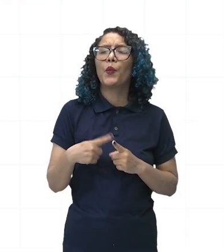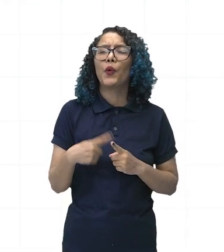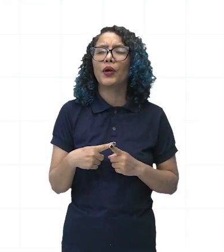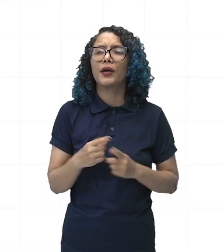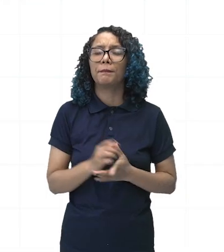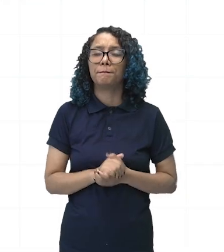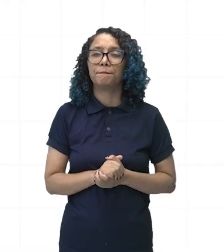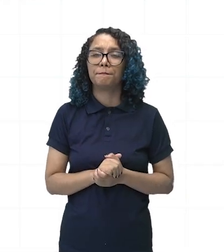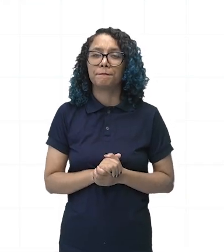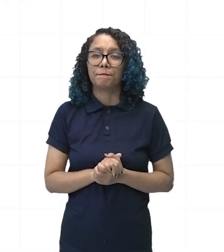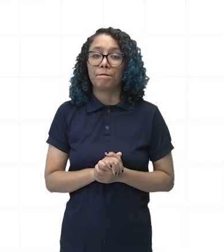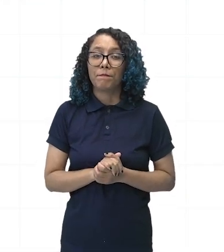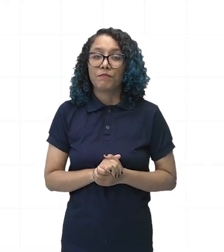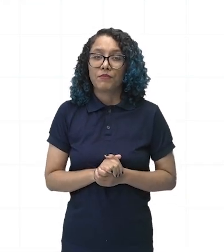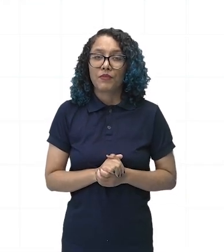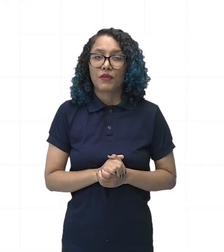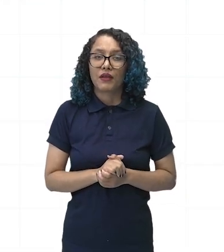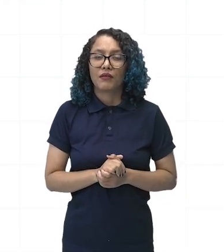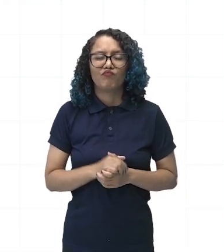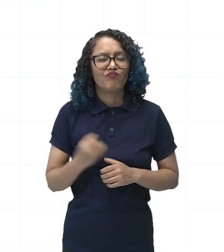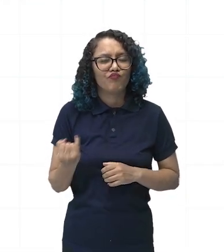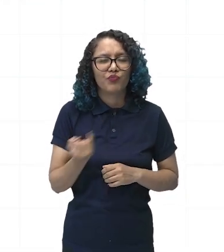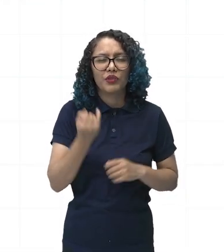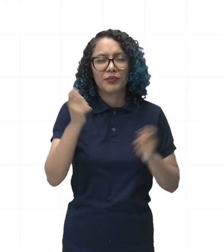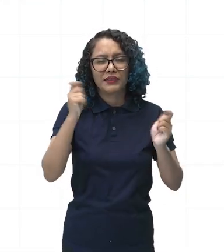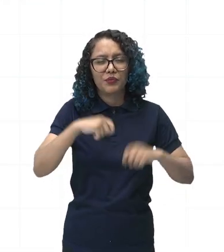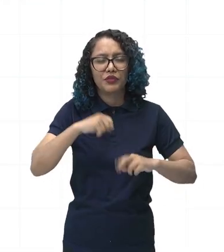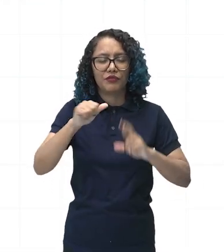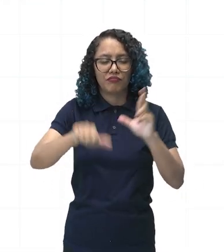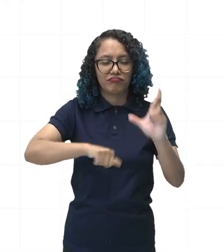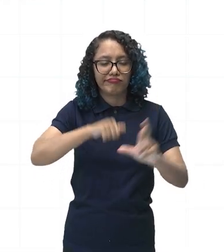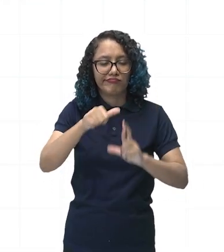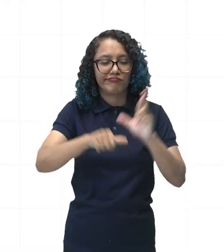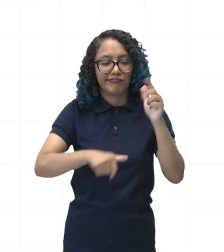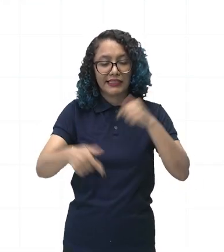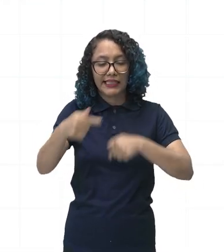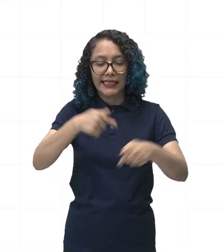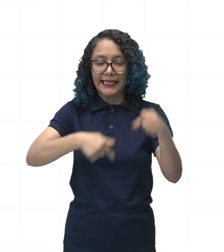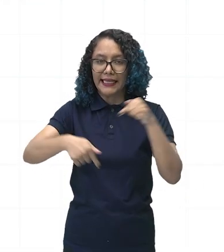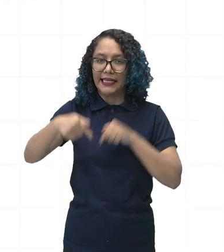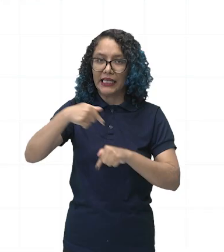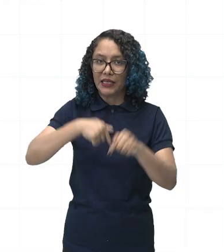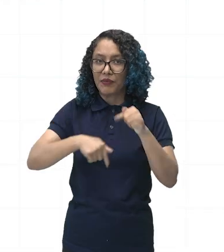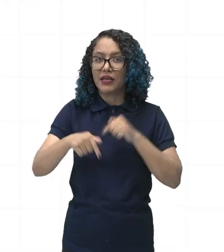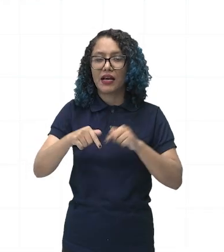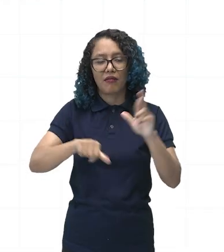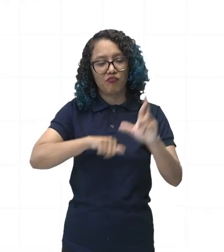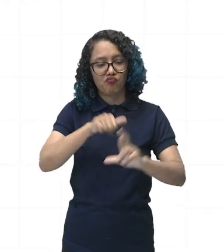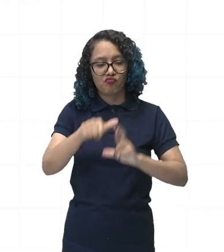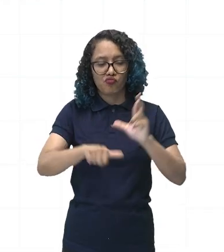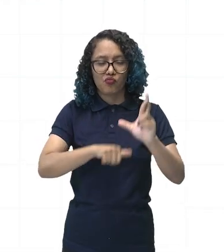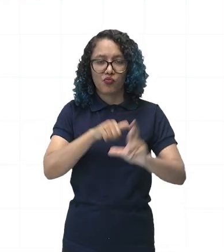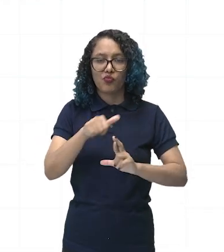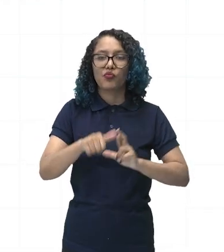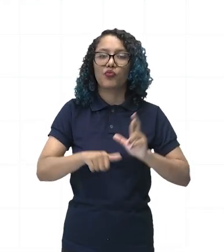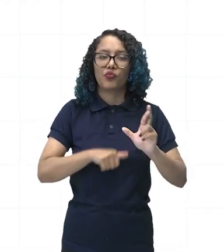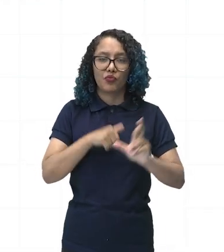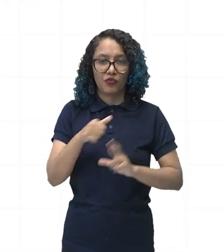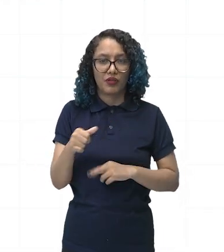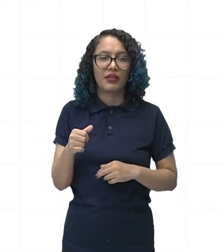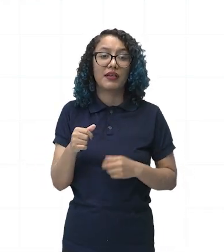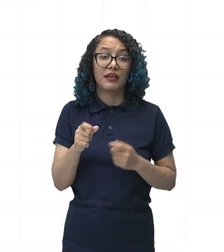é essencial para que ocorram reações químicas, aonde reações químicas que são realizadas